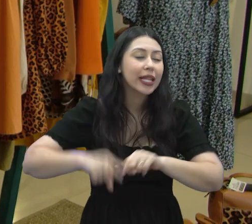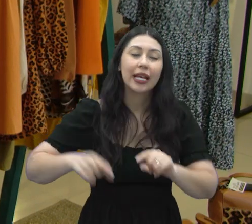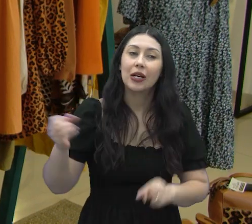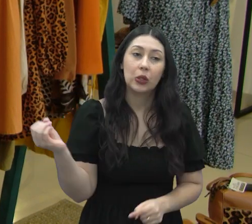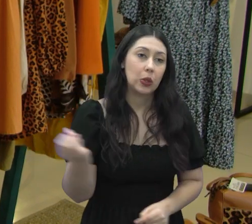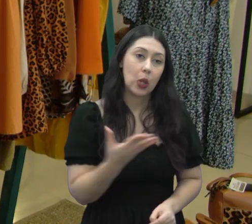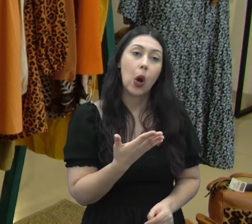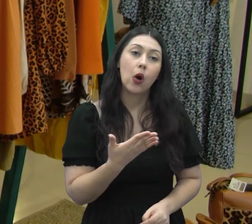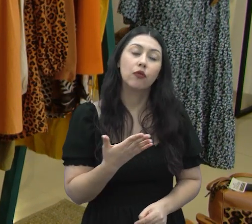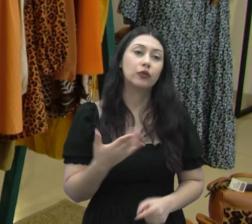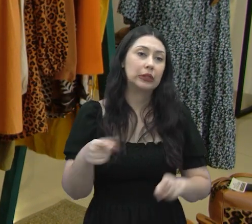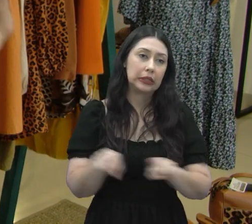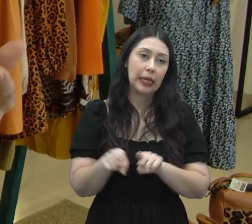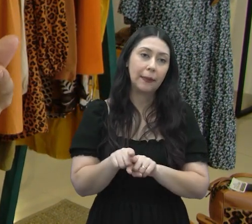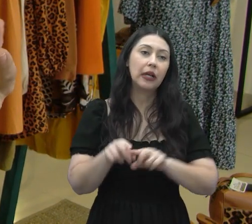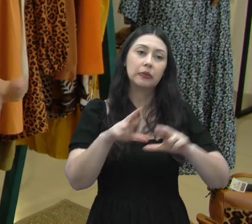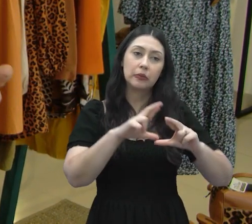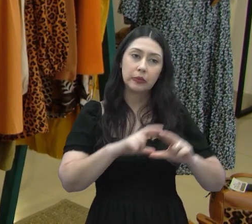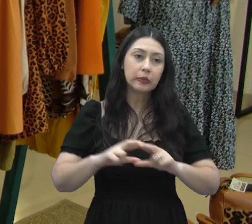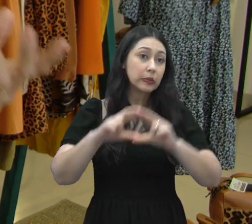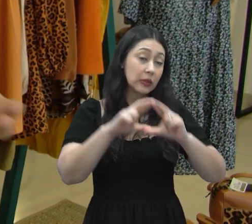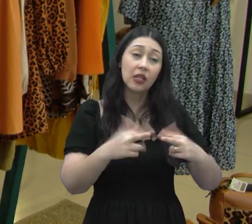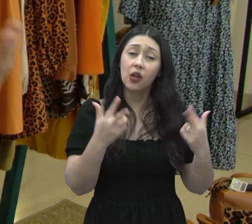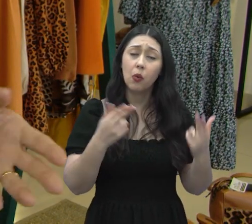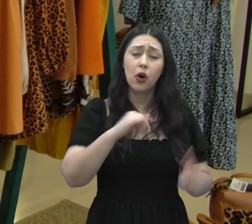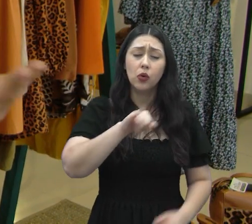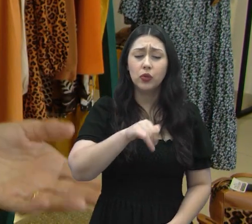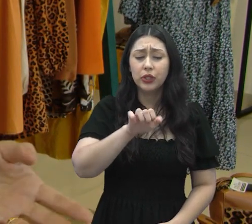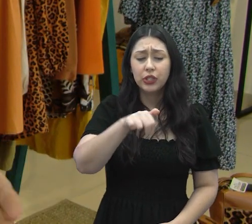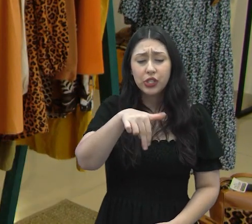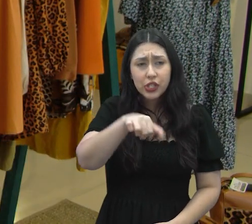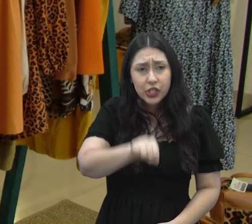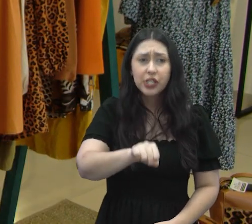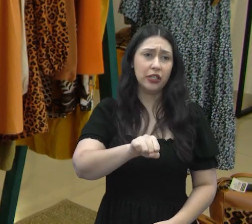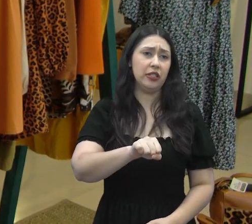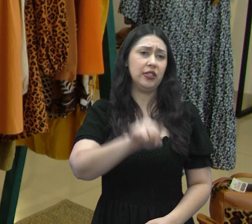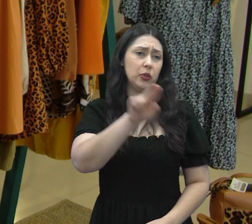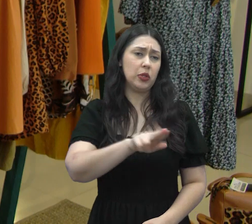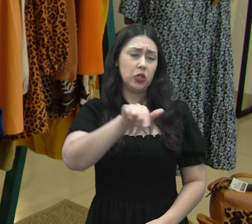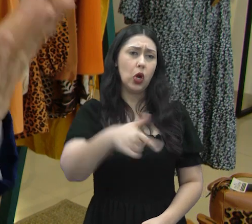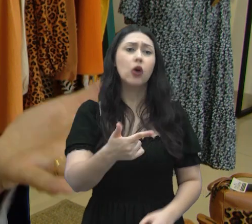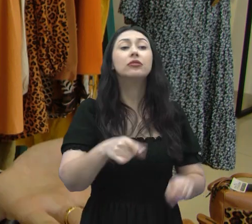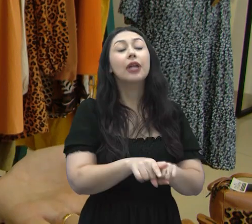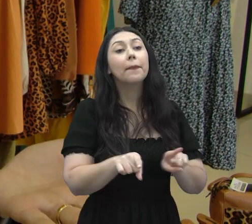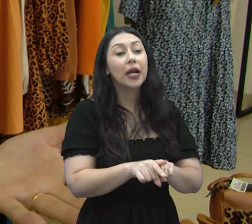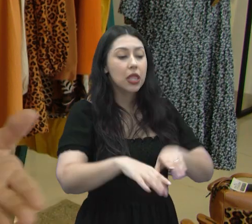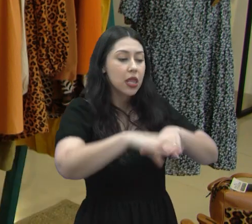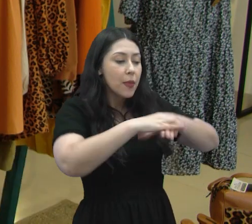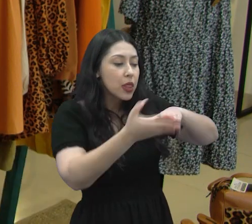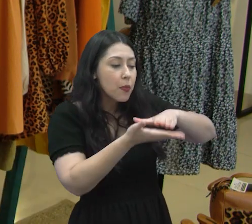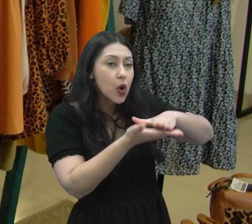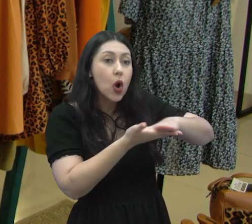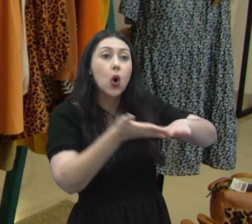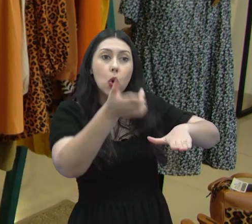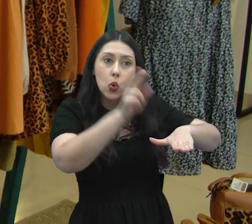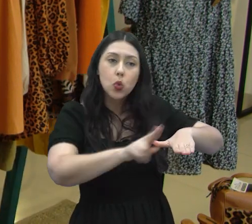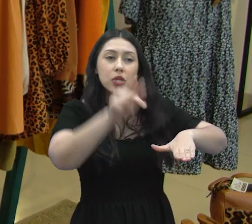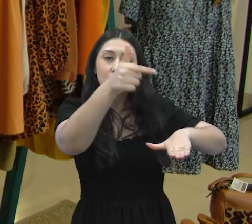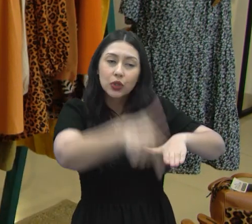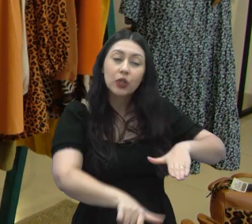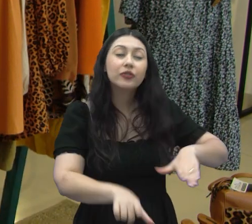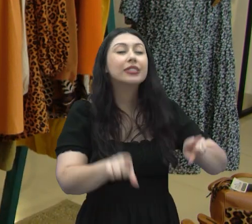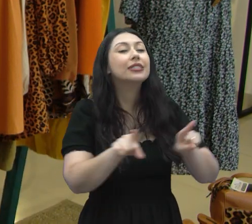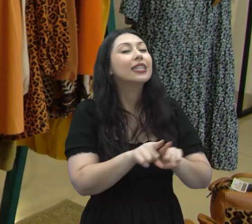produtos, novos materiais e reciclar, como até tem jeans já reciclados, né? Sola de sapato reciclada e tudo